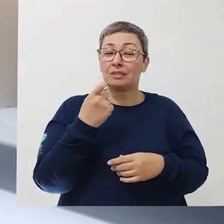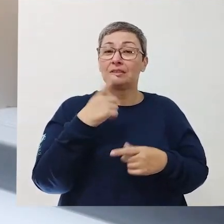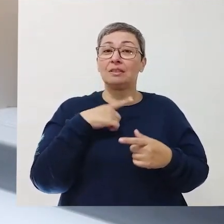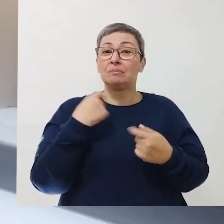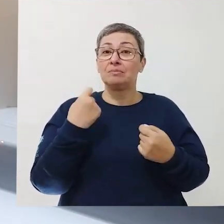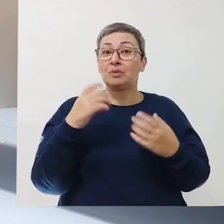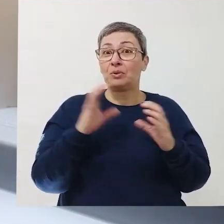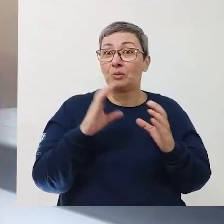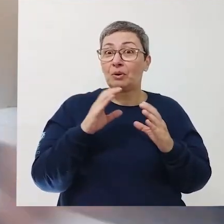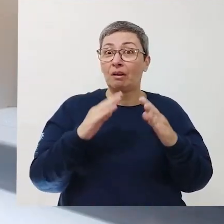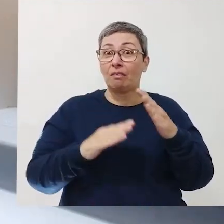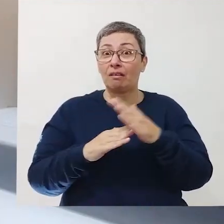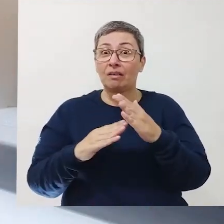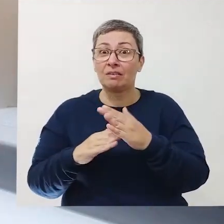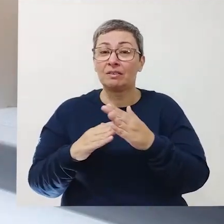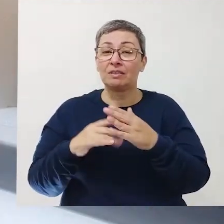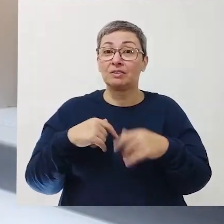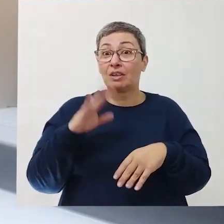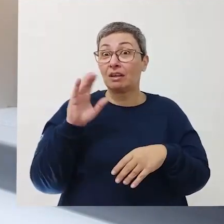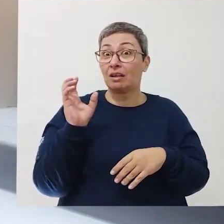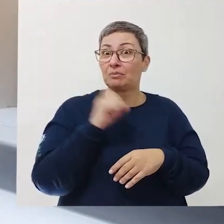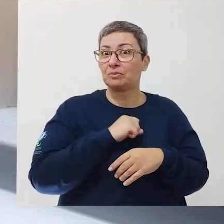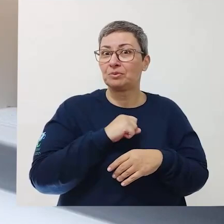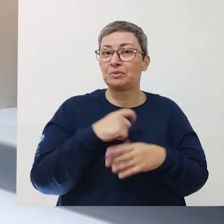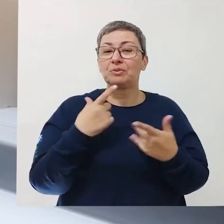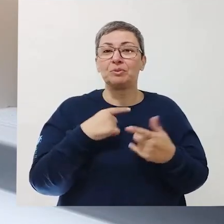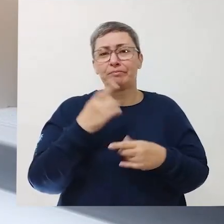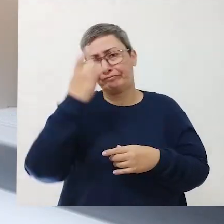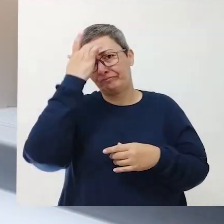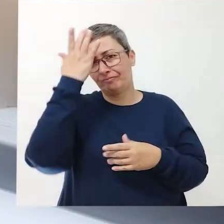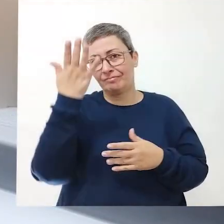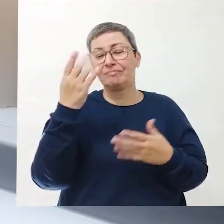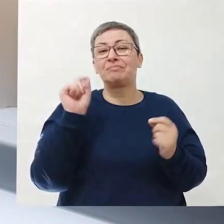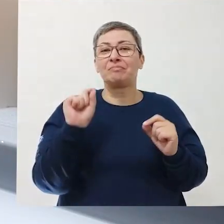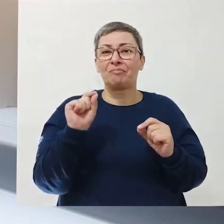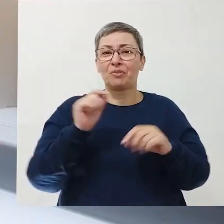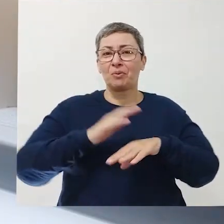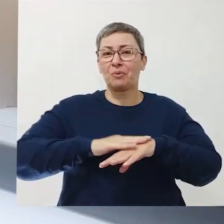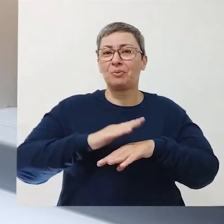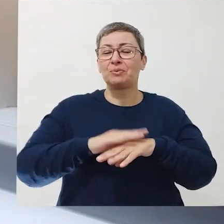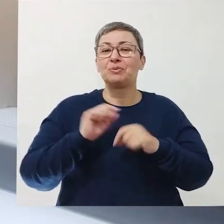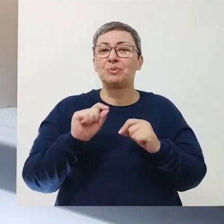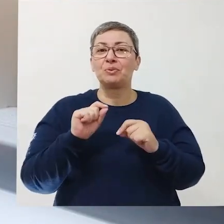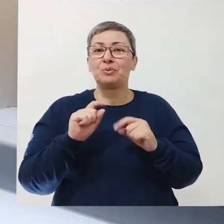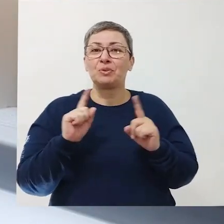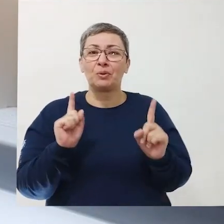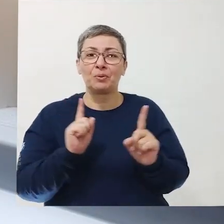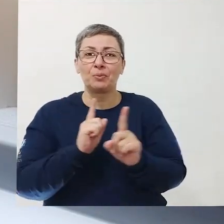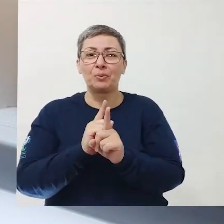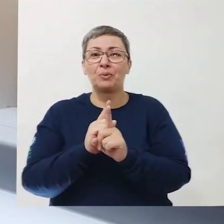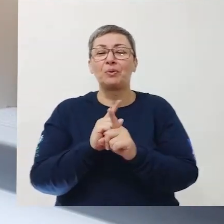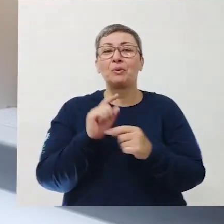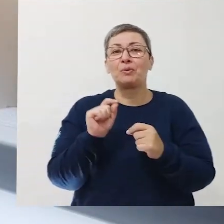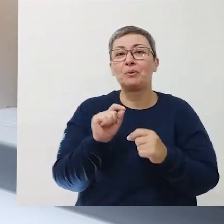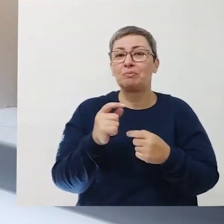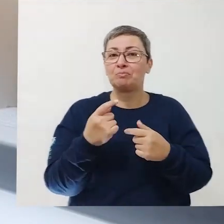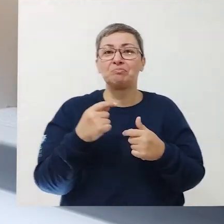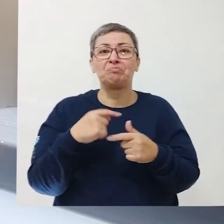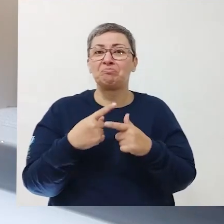pessoas à distância, muito legal, né? Tudo isso utilizando um único toque no visor